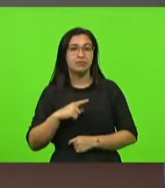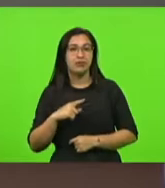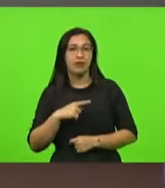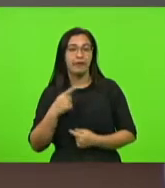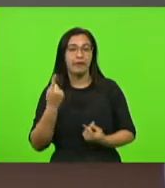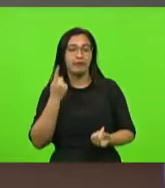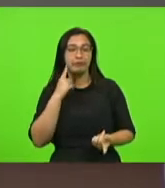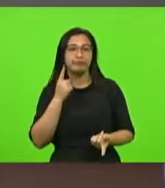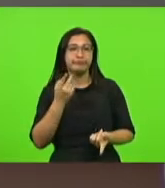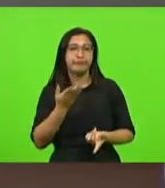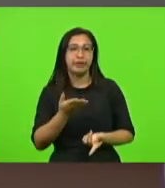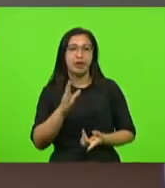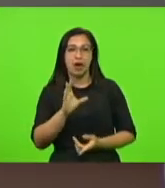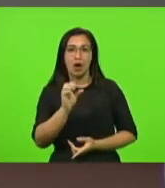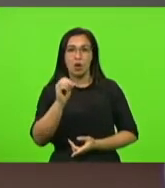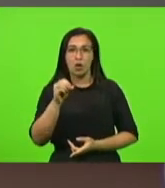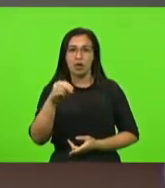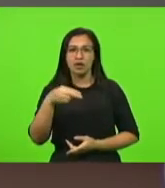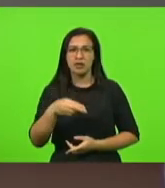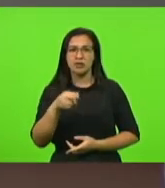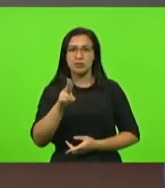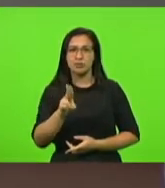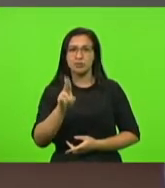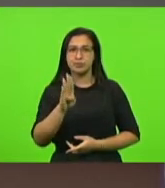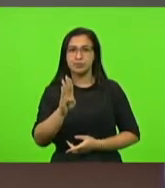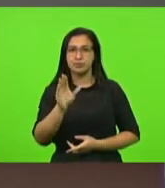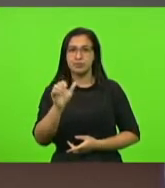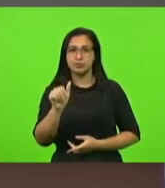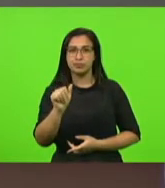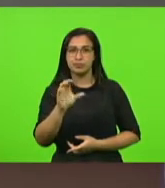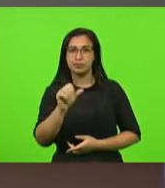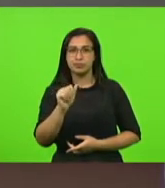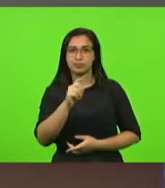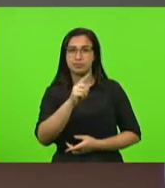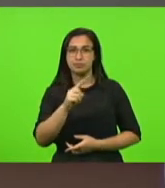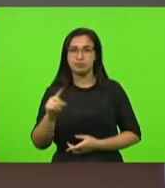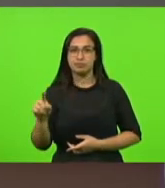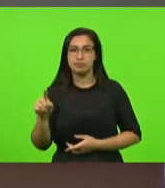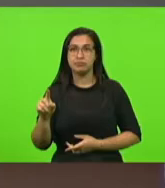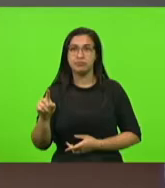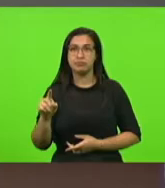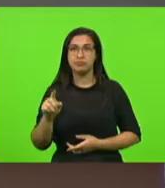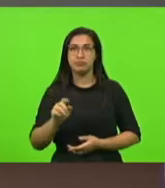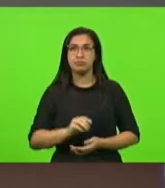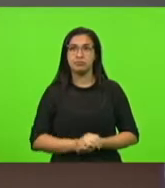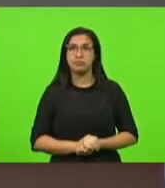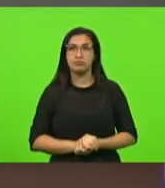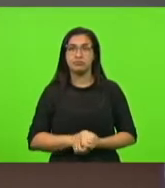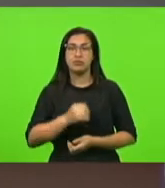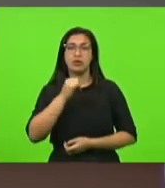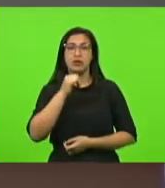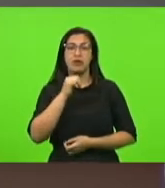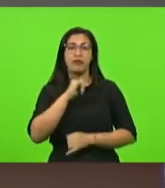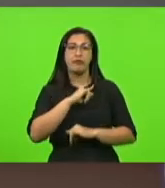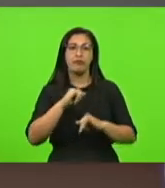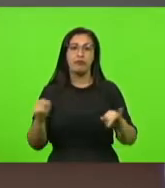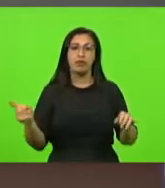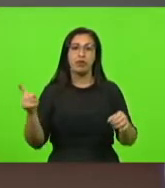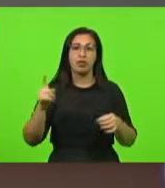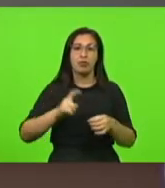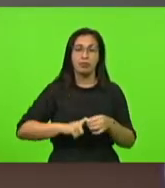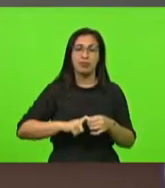a conurbação. Depois de tanto tempo a gente falar aqui na volta da região